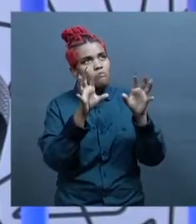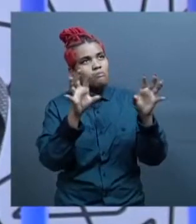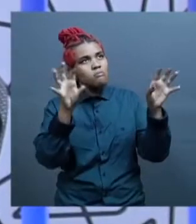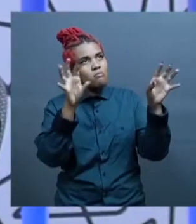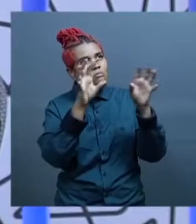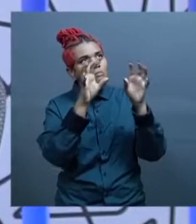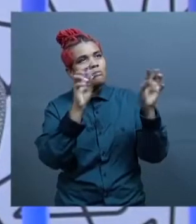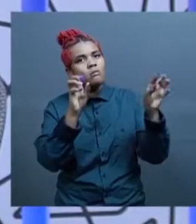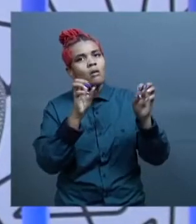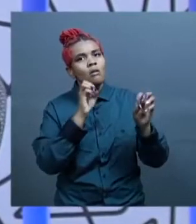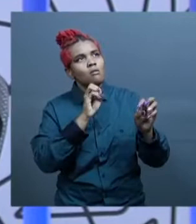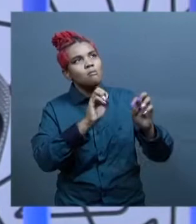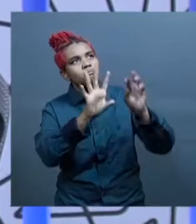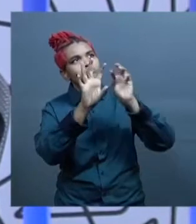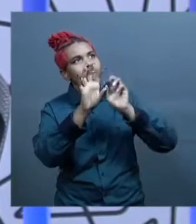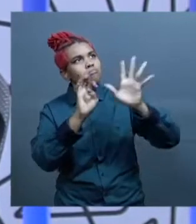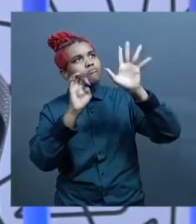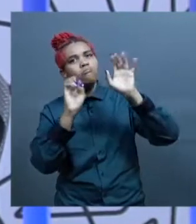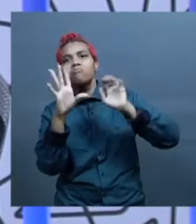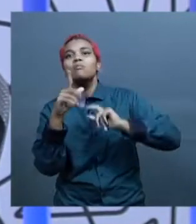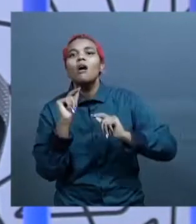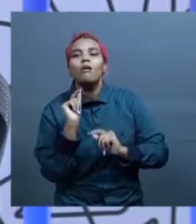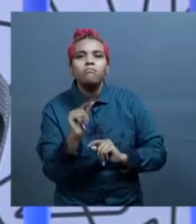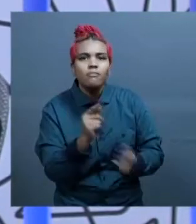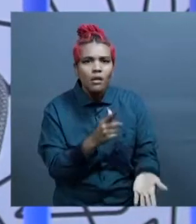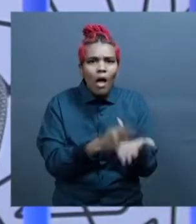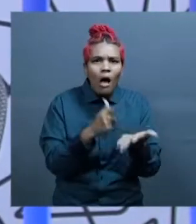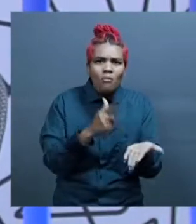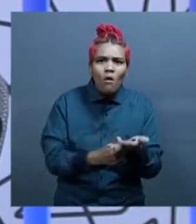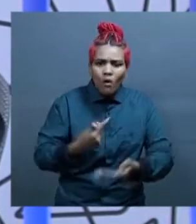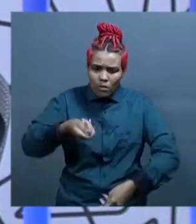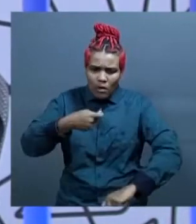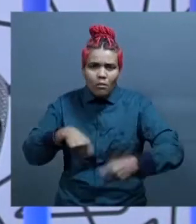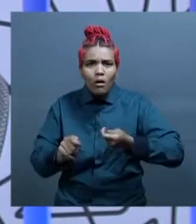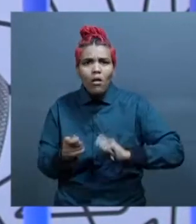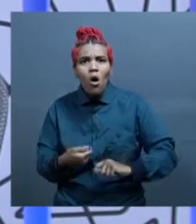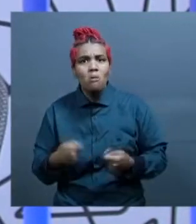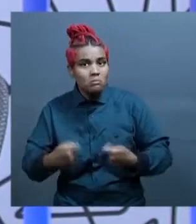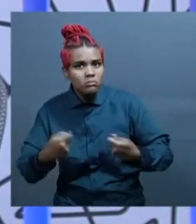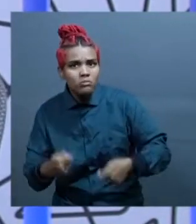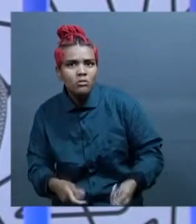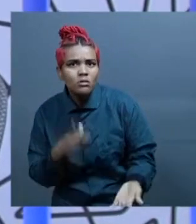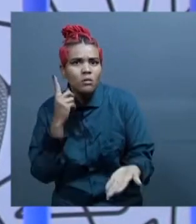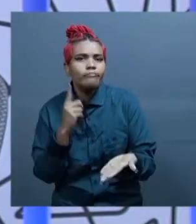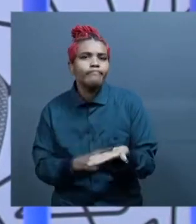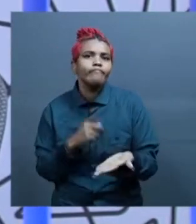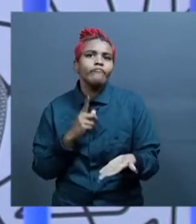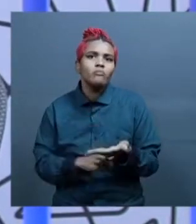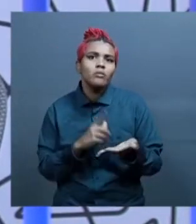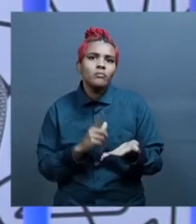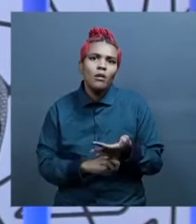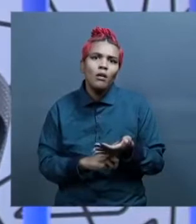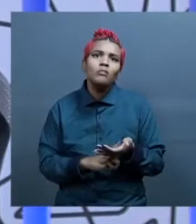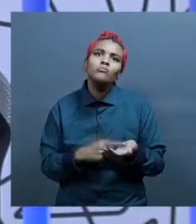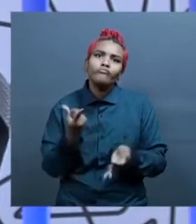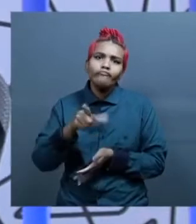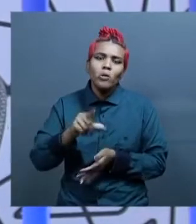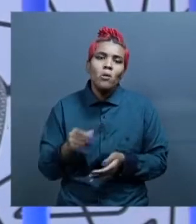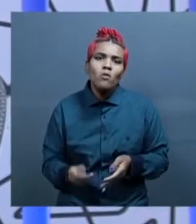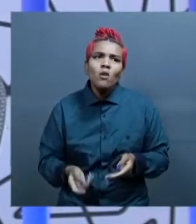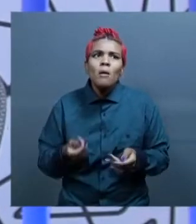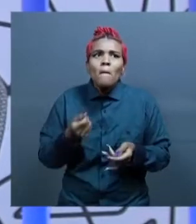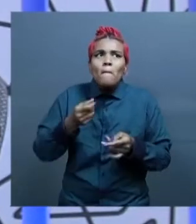inclusive é acordos econômicos a serem seguidos não é por este país e conseguir atingir mas fazendo um balanço